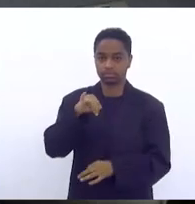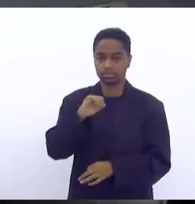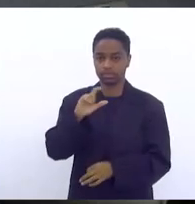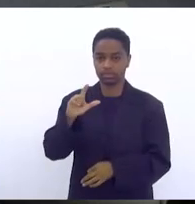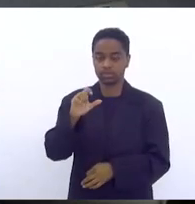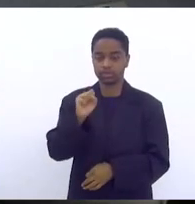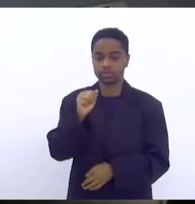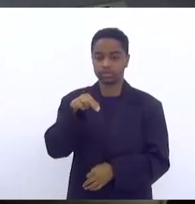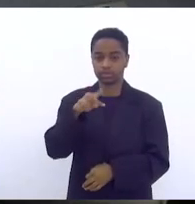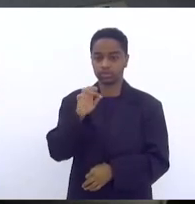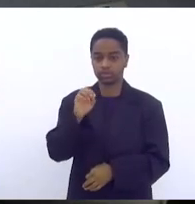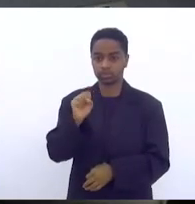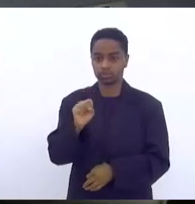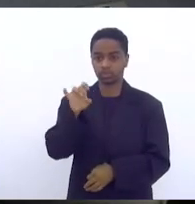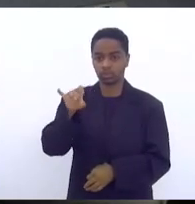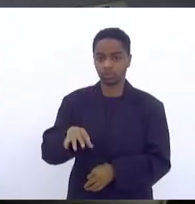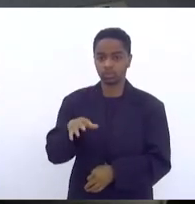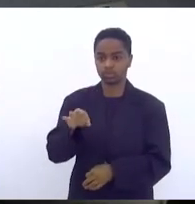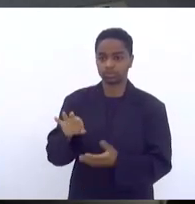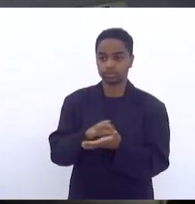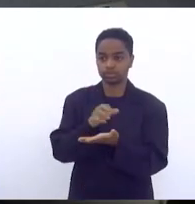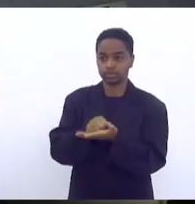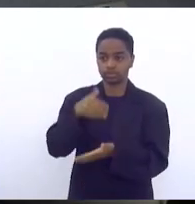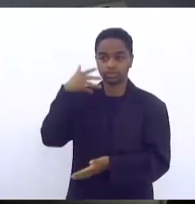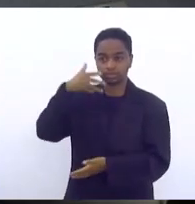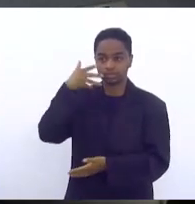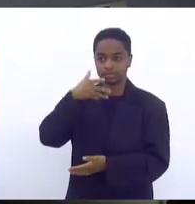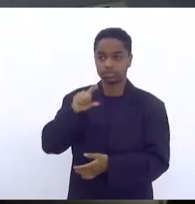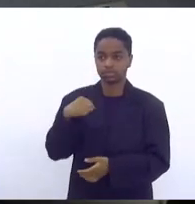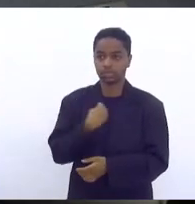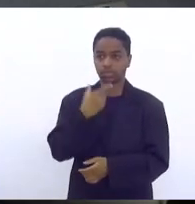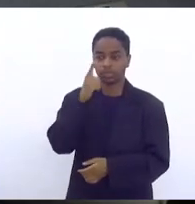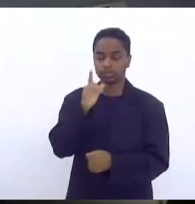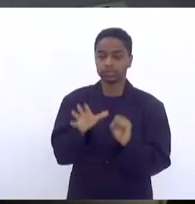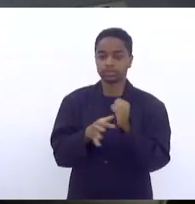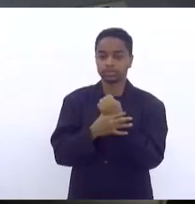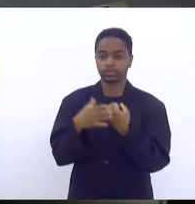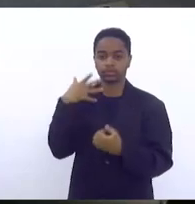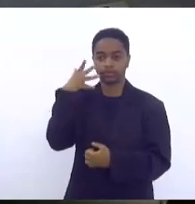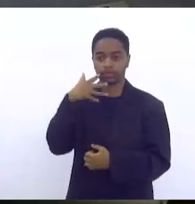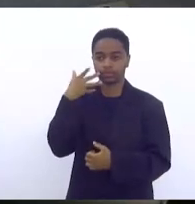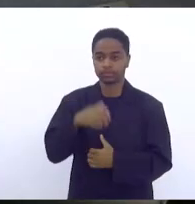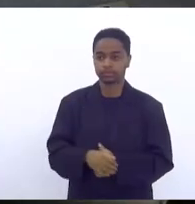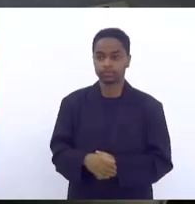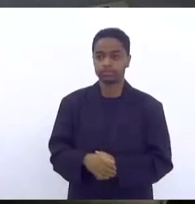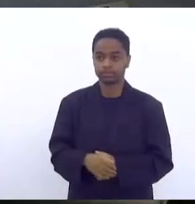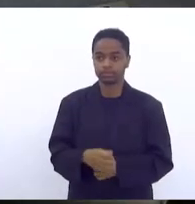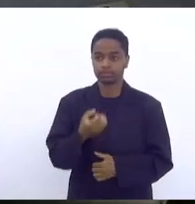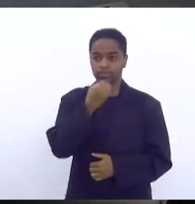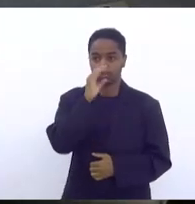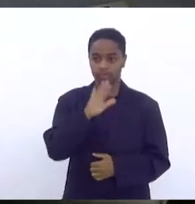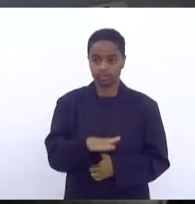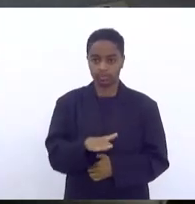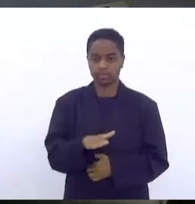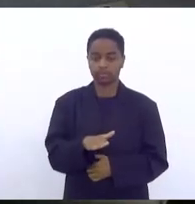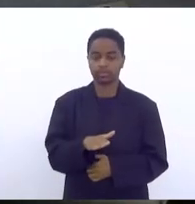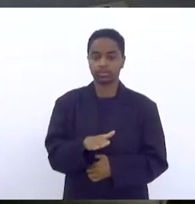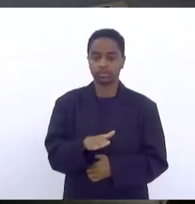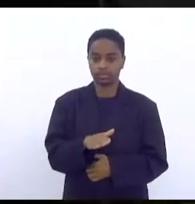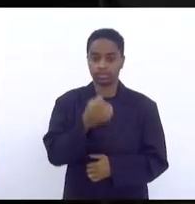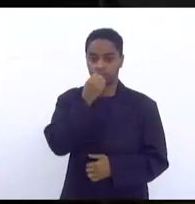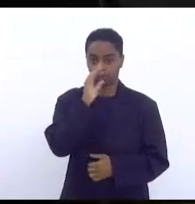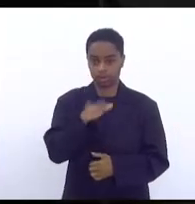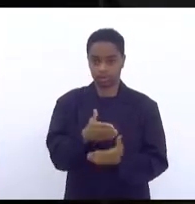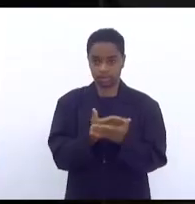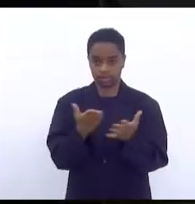dicking caixinhas que é o último inscrito aqui que a gente vai conseguir garantir a fala vai lá bo tarde boa